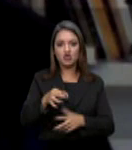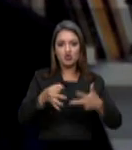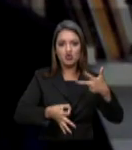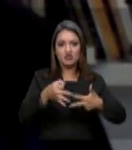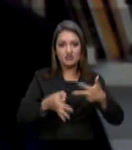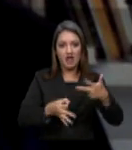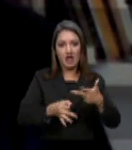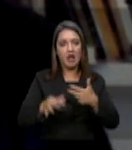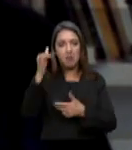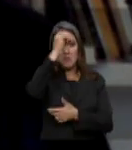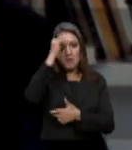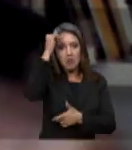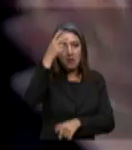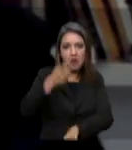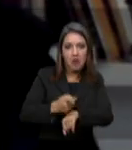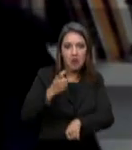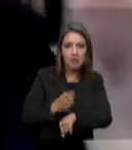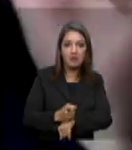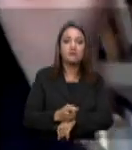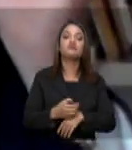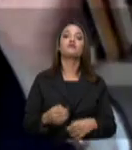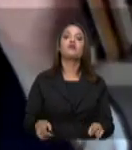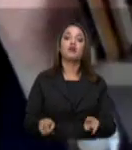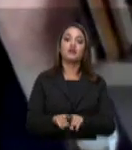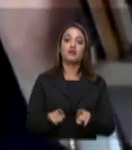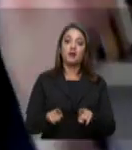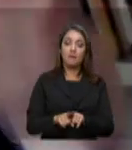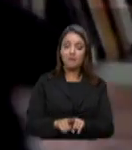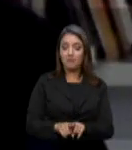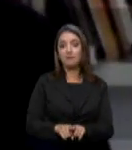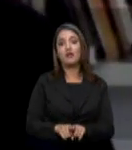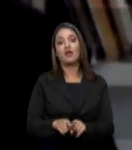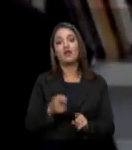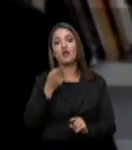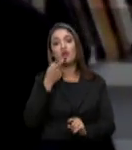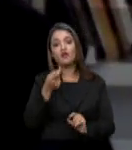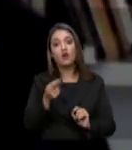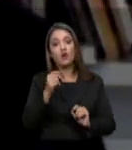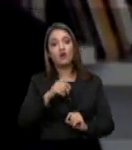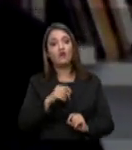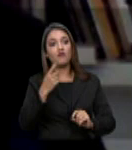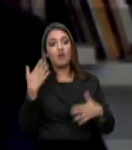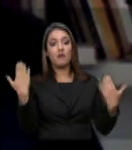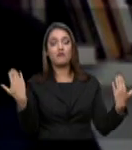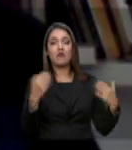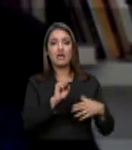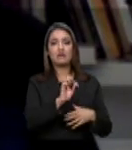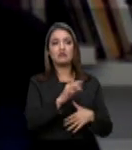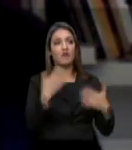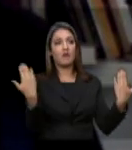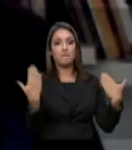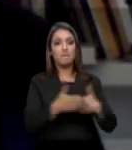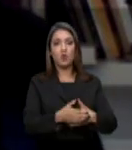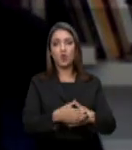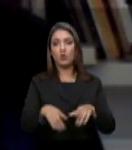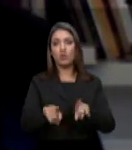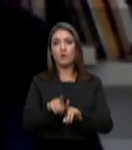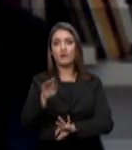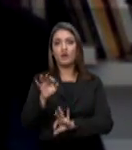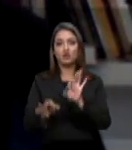cambada de imbecil nessa mesma oportunidade Daniel Silveira defende o fechamento do supremo e da